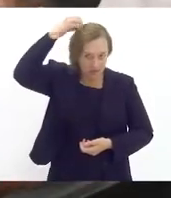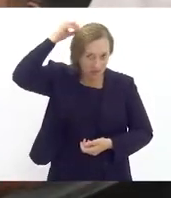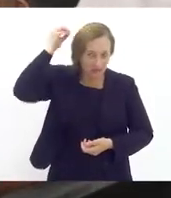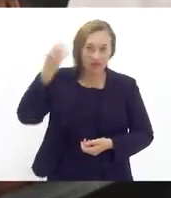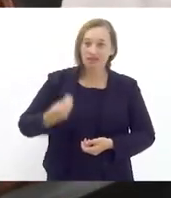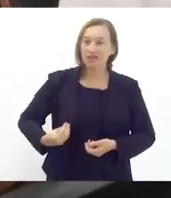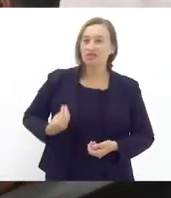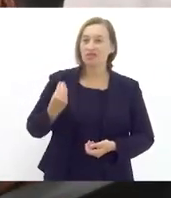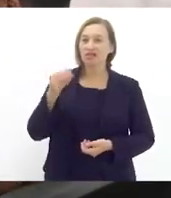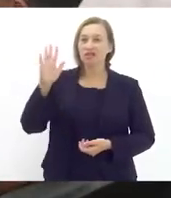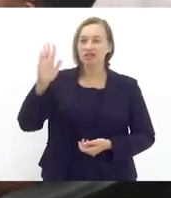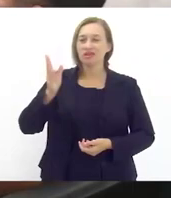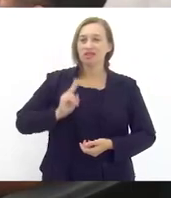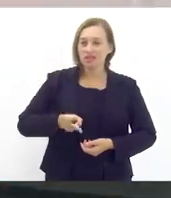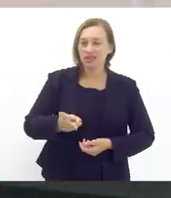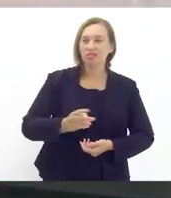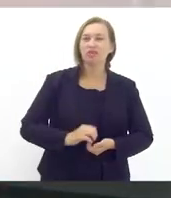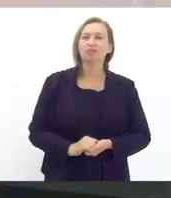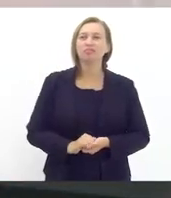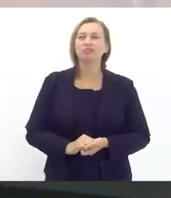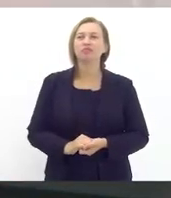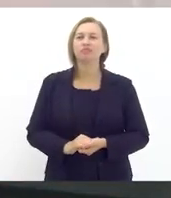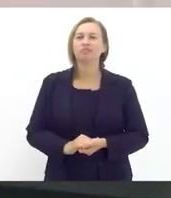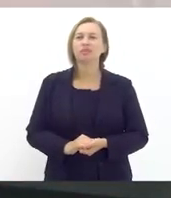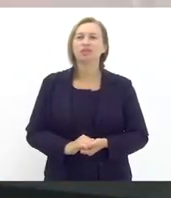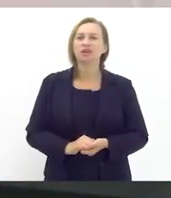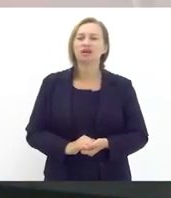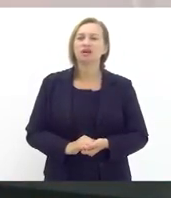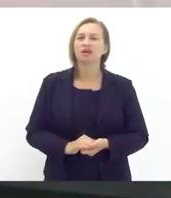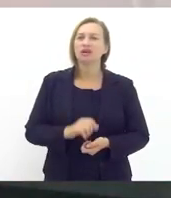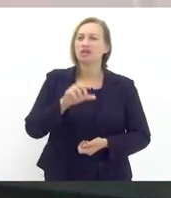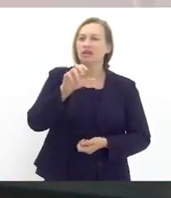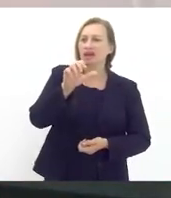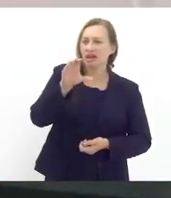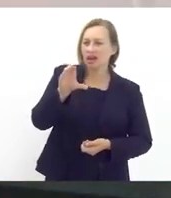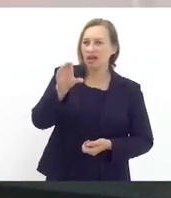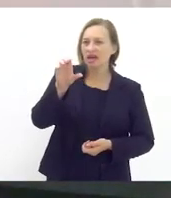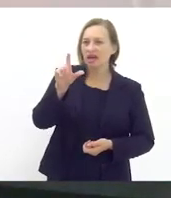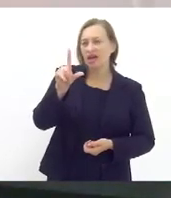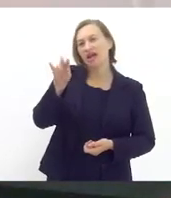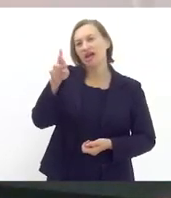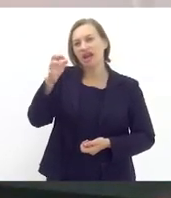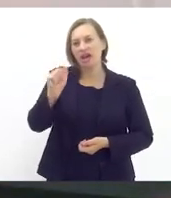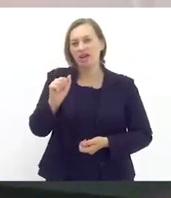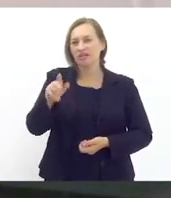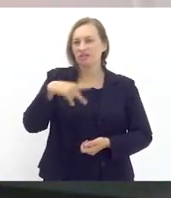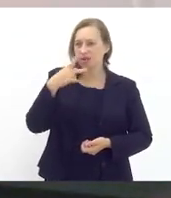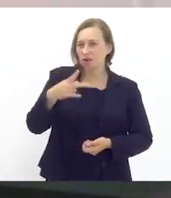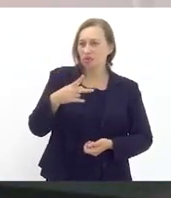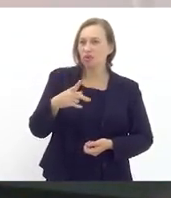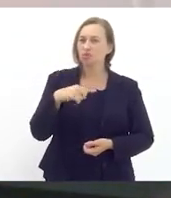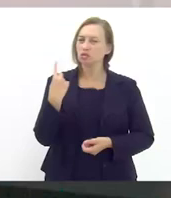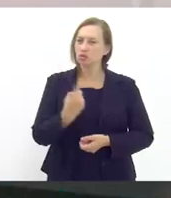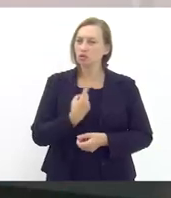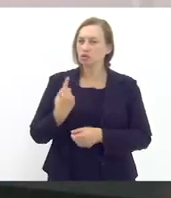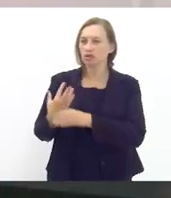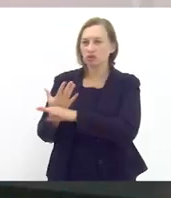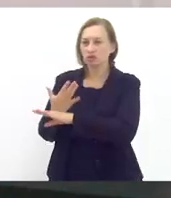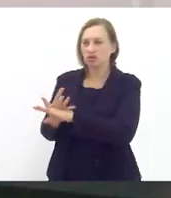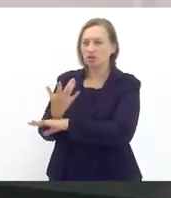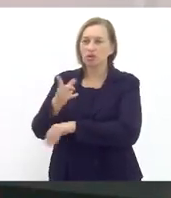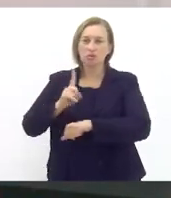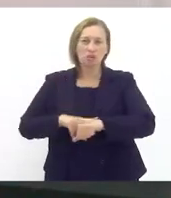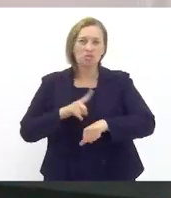em nosso meio gente é o seguinte como a Clara falou e não especificou nós em Duque de Caxias estamos vivendo